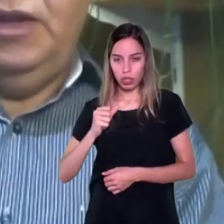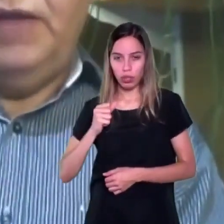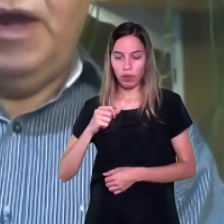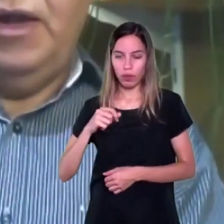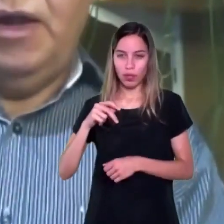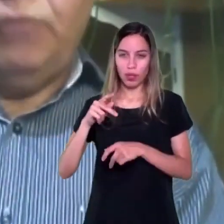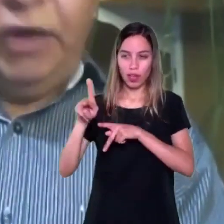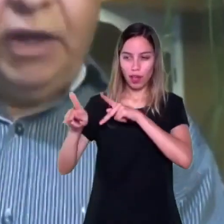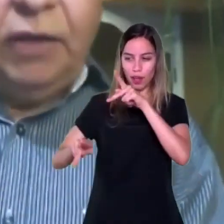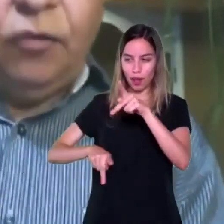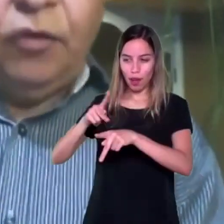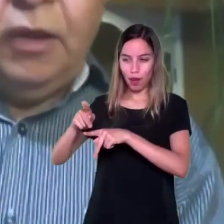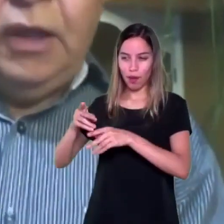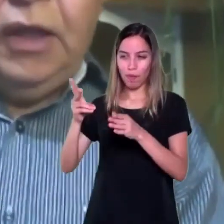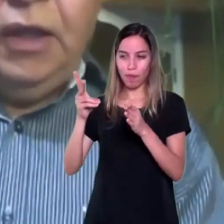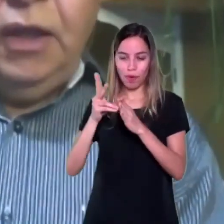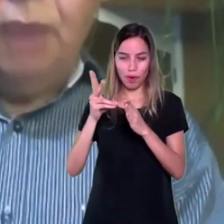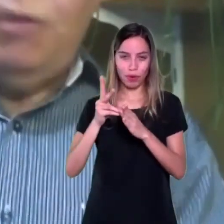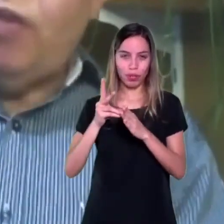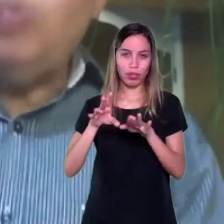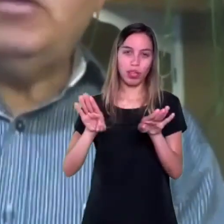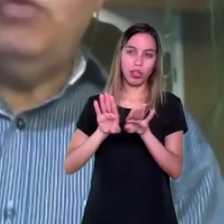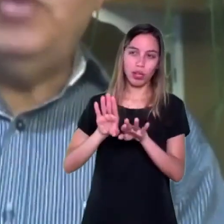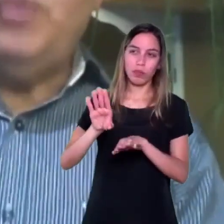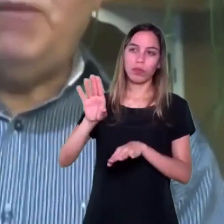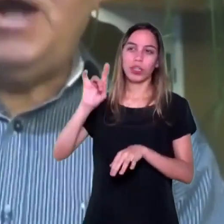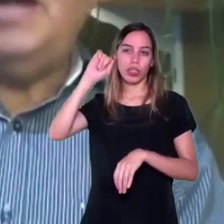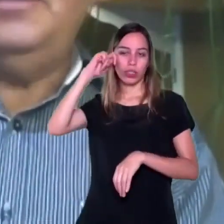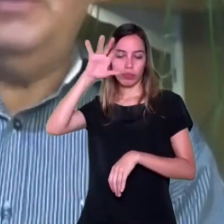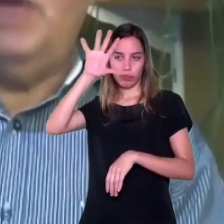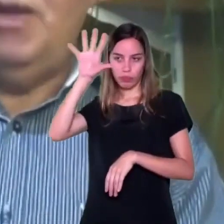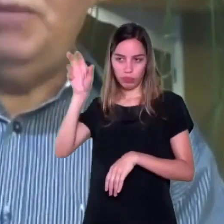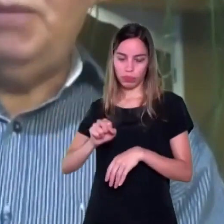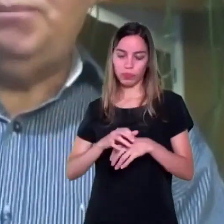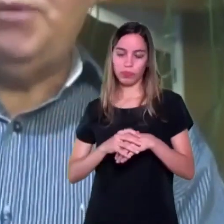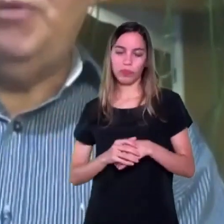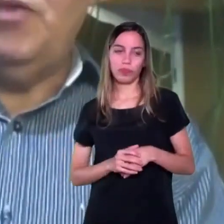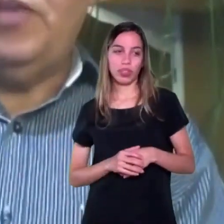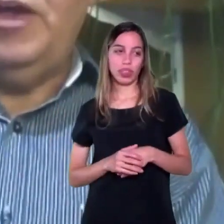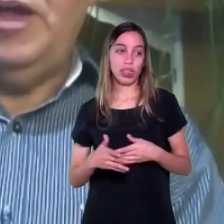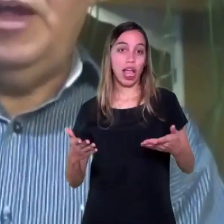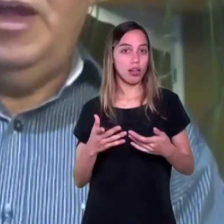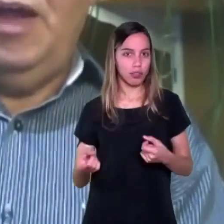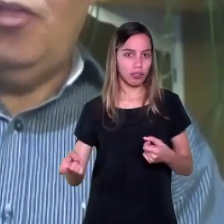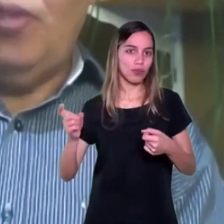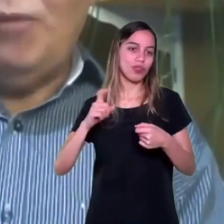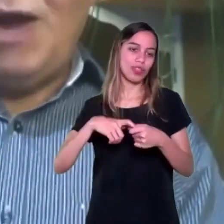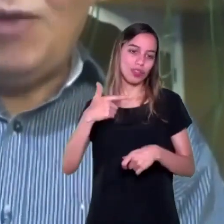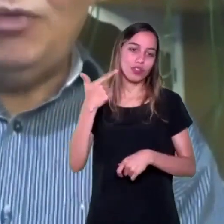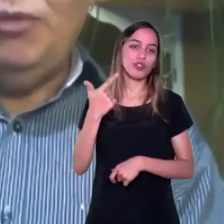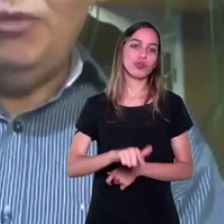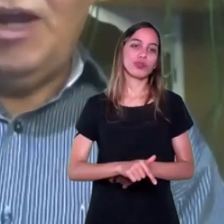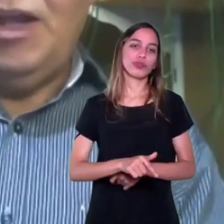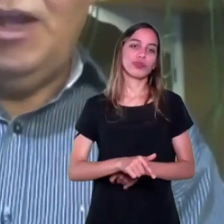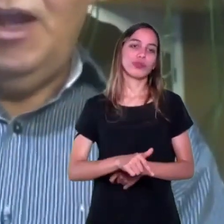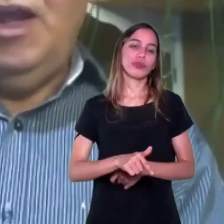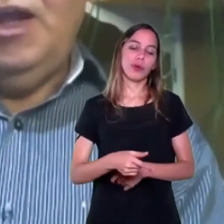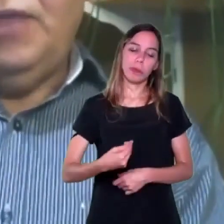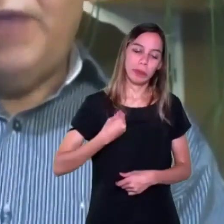e africanos. Mas agora eu vou retomar, então a minha proposta é somar com a